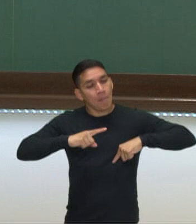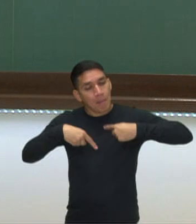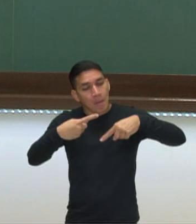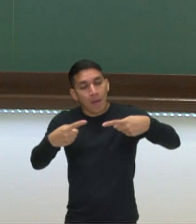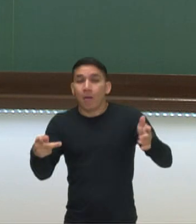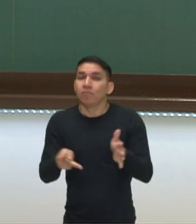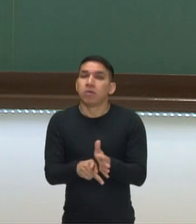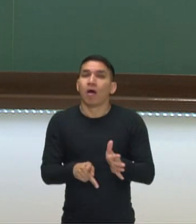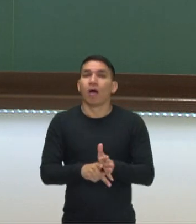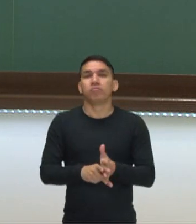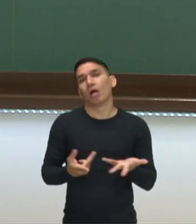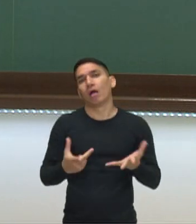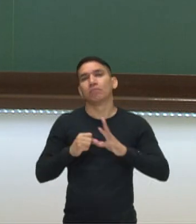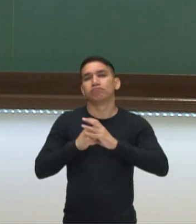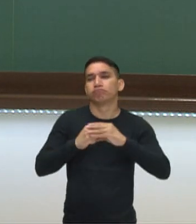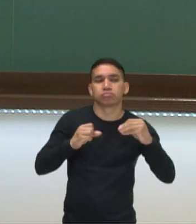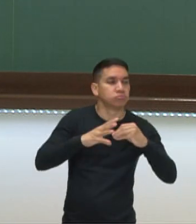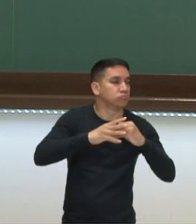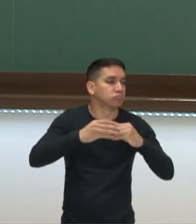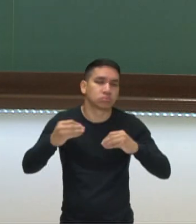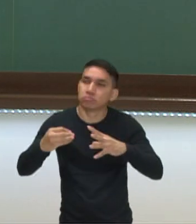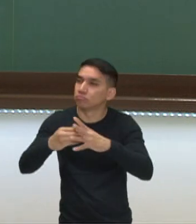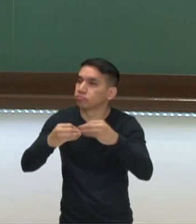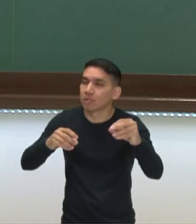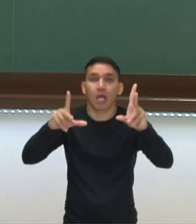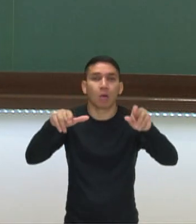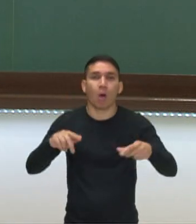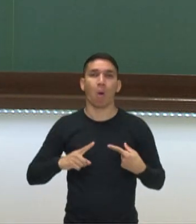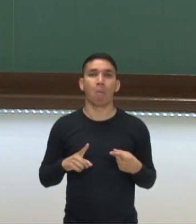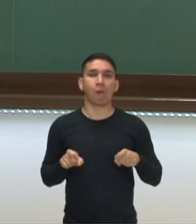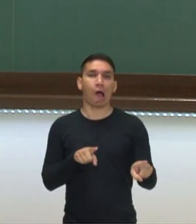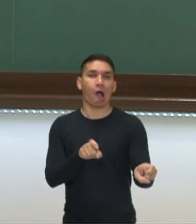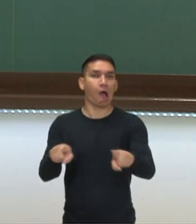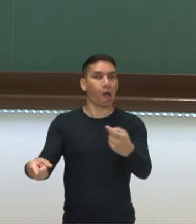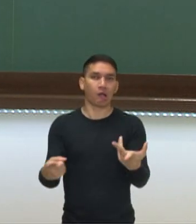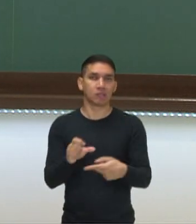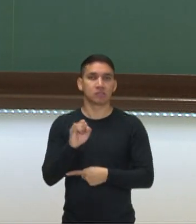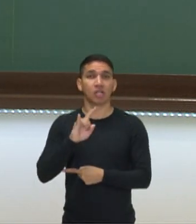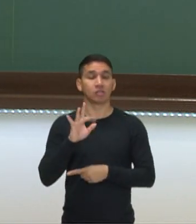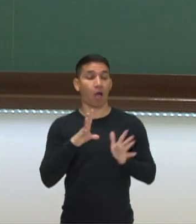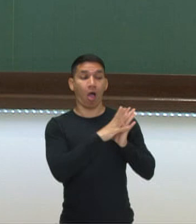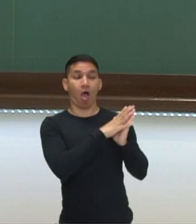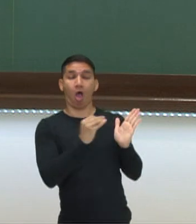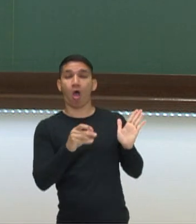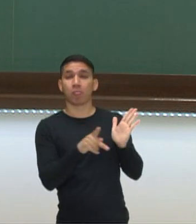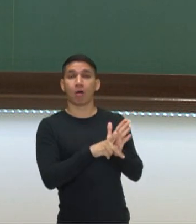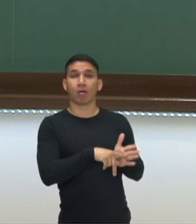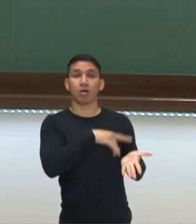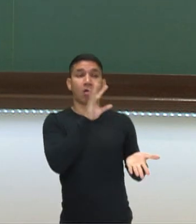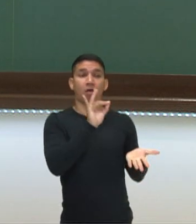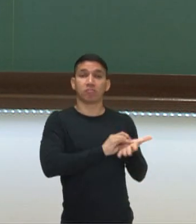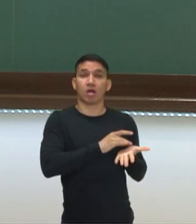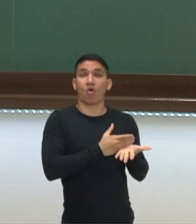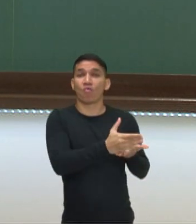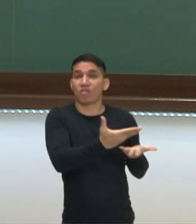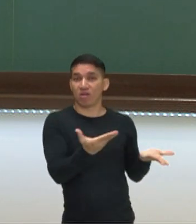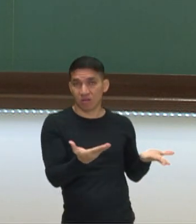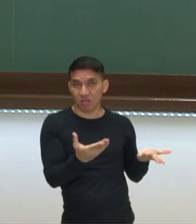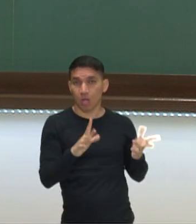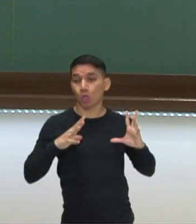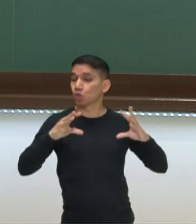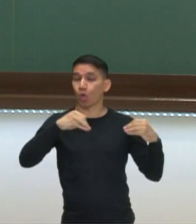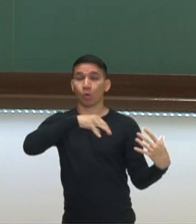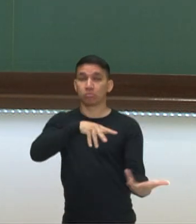fosse assexuada, que nem bactéria, que a gente fosse uma cópia do nosso genitor, o mundo inteiro igual. Não teria